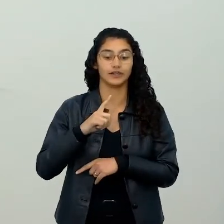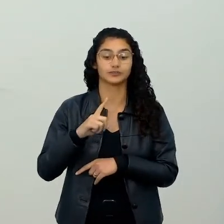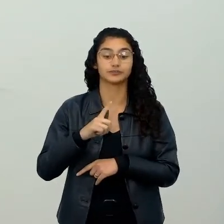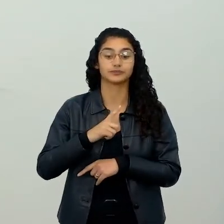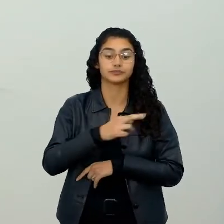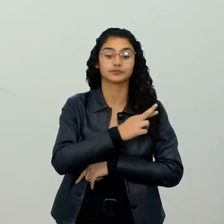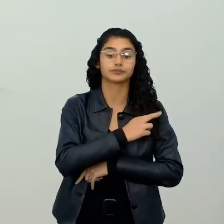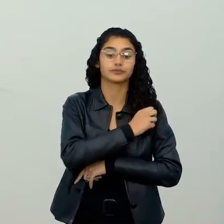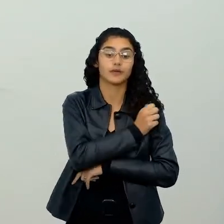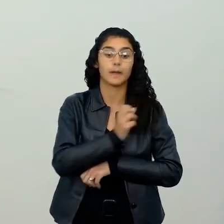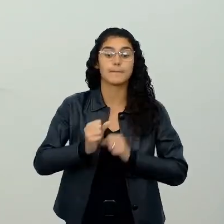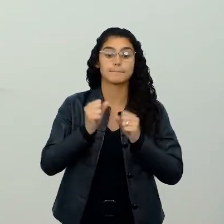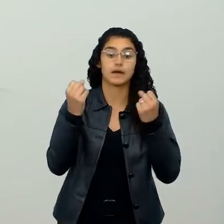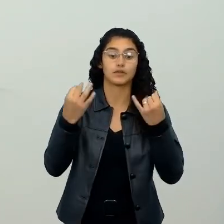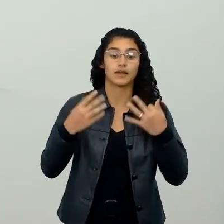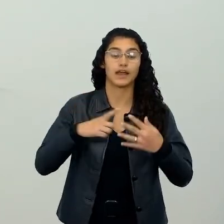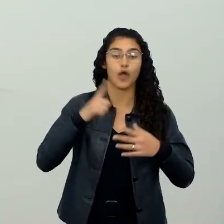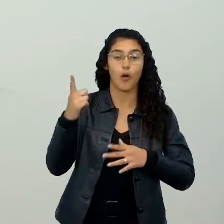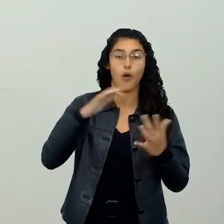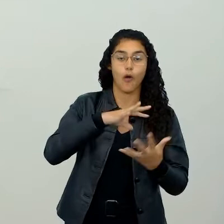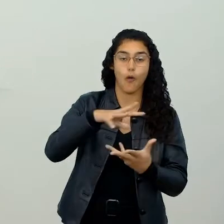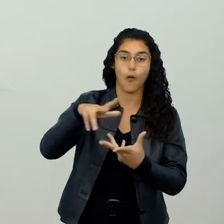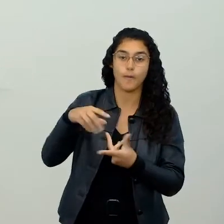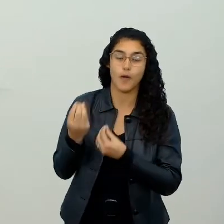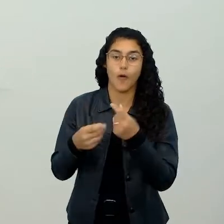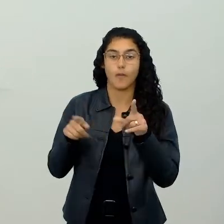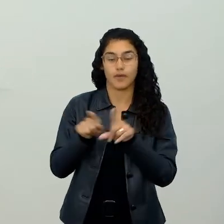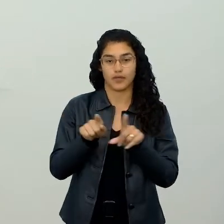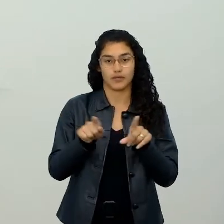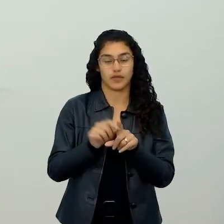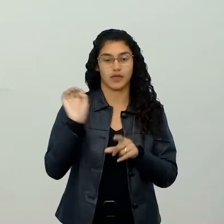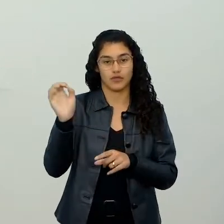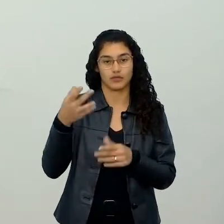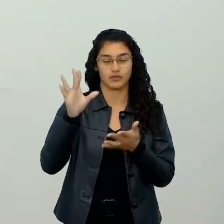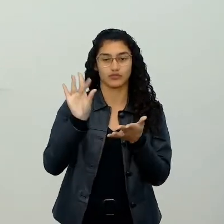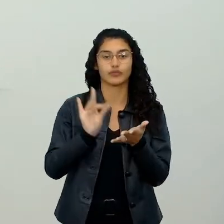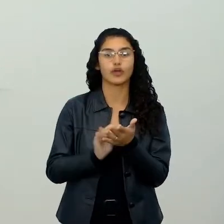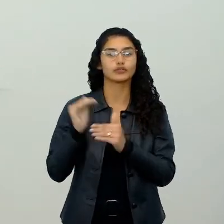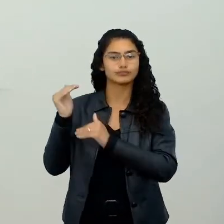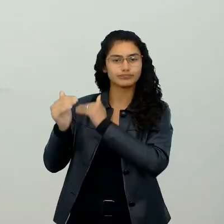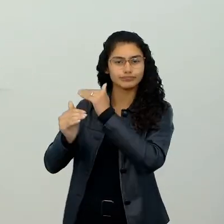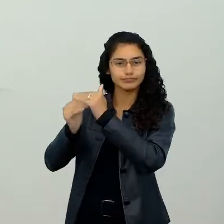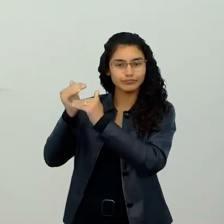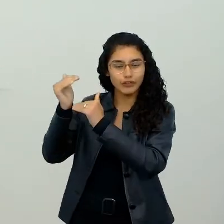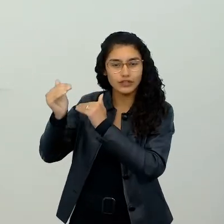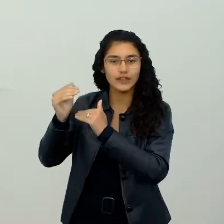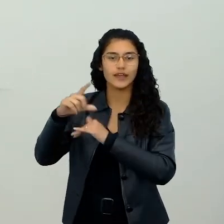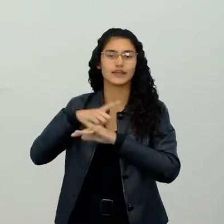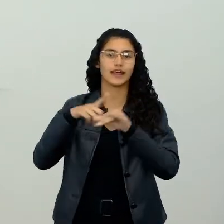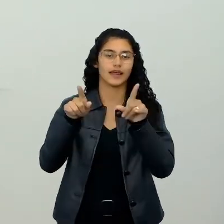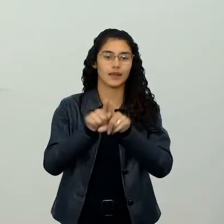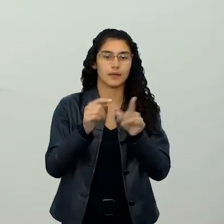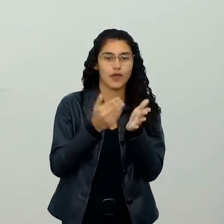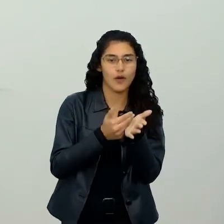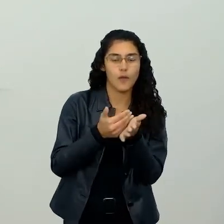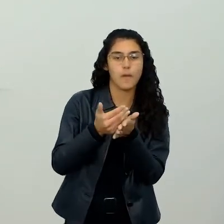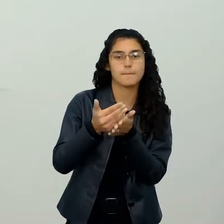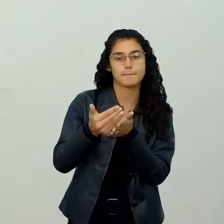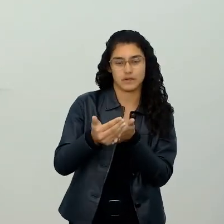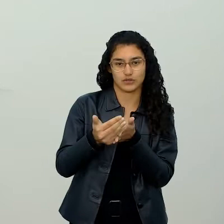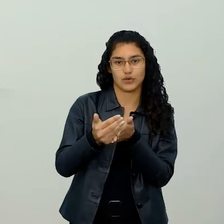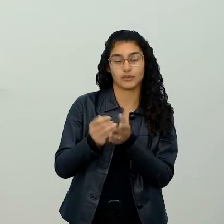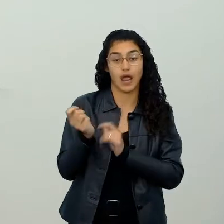podemos dizer que é um fenômeno global, assim como o mercantilismo foi também um processo que iniciou